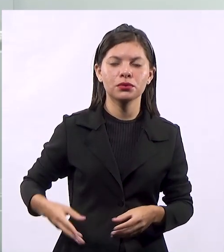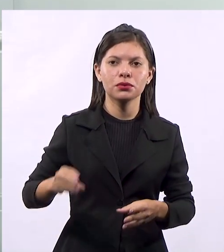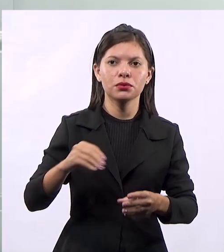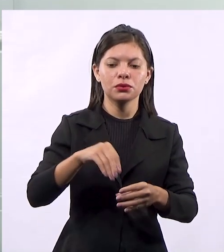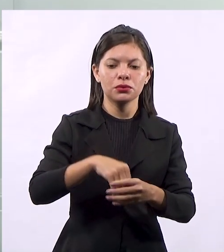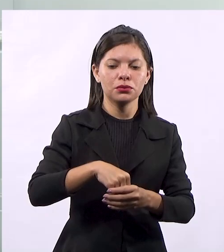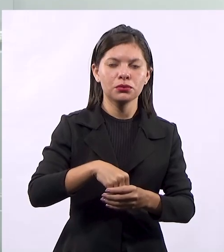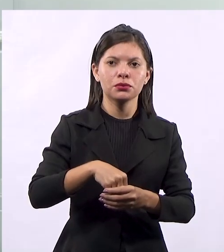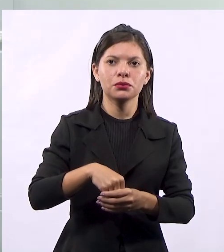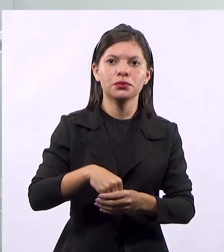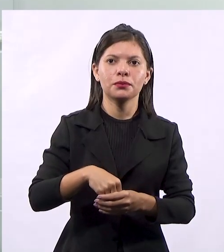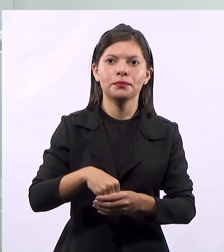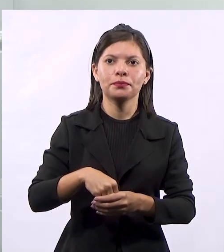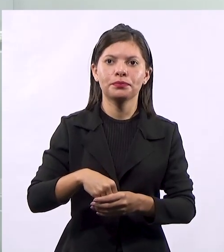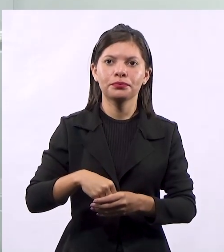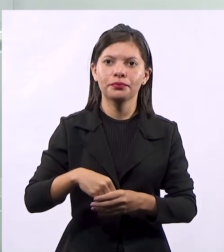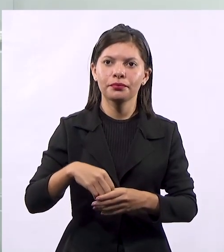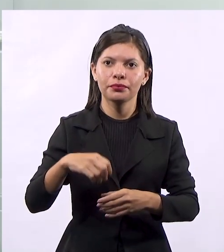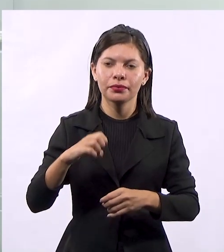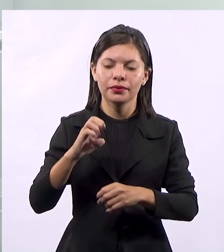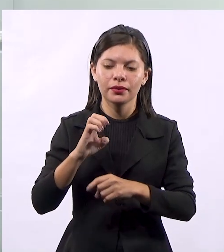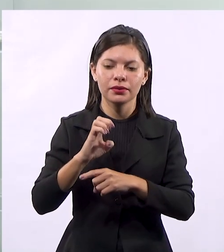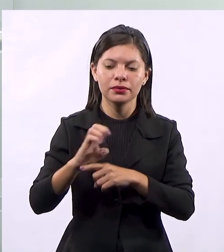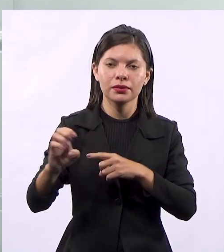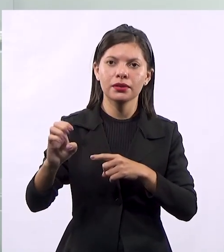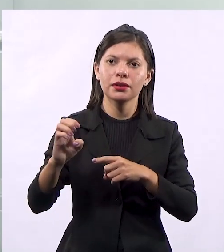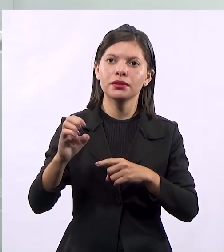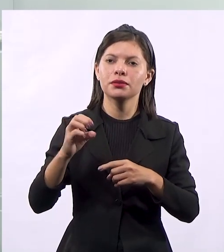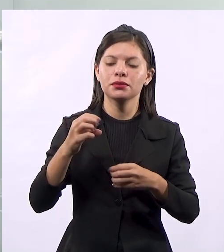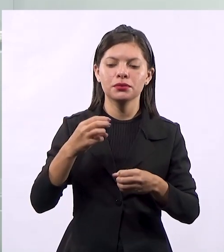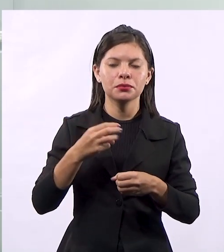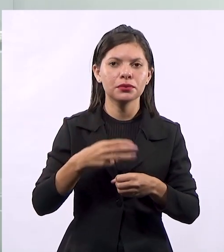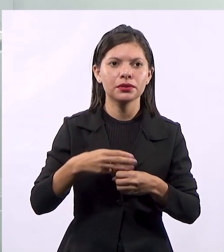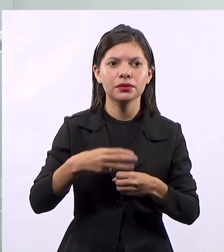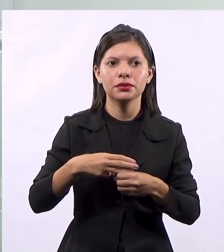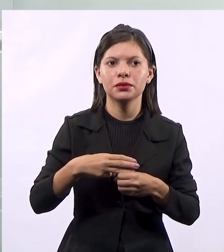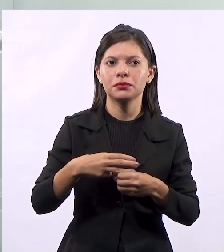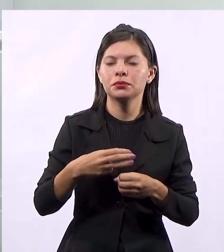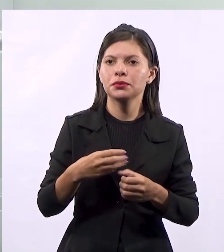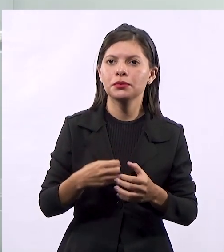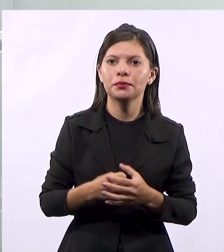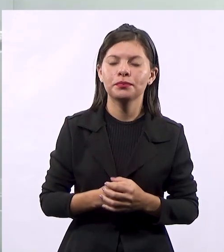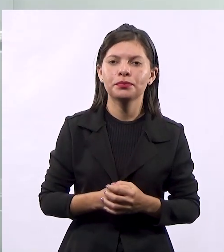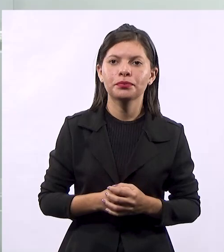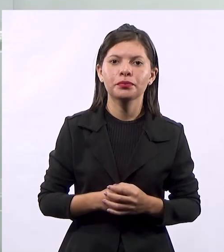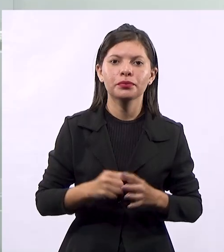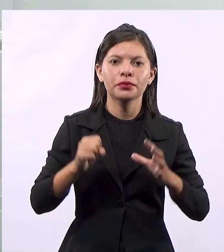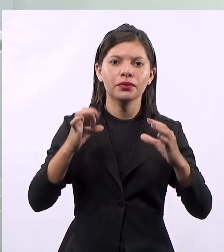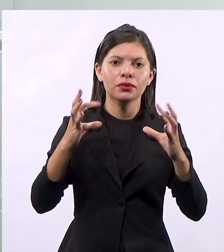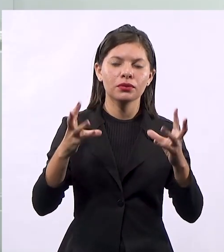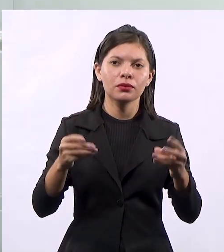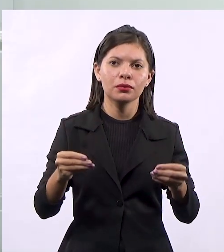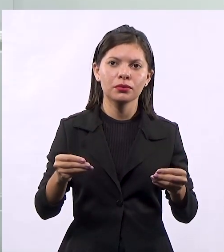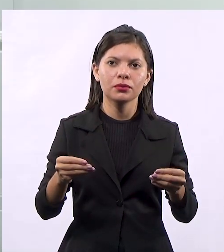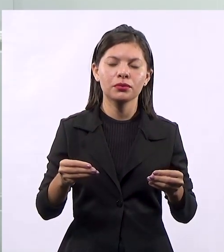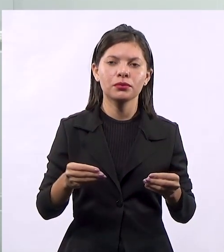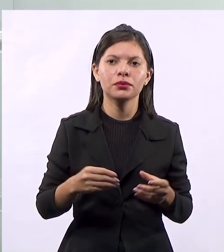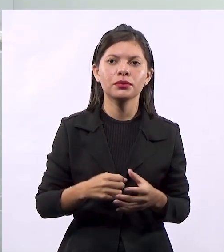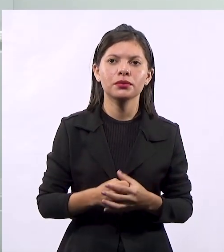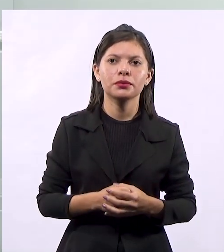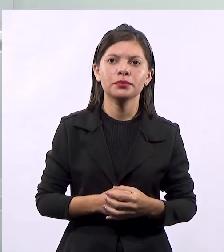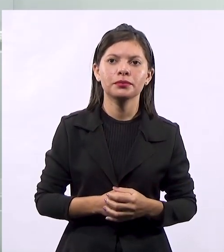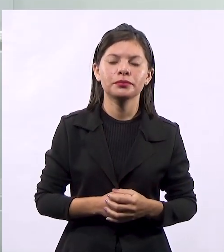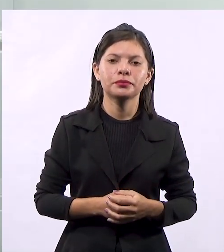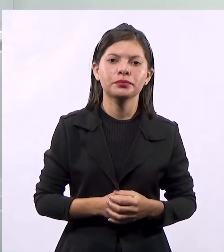dizendo, todos os órgãos que compõem a federação. Estados, municípios,